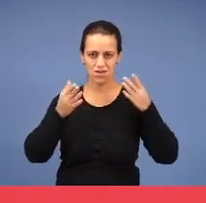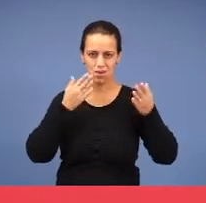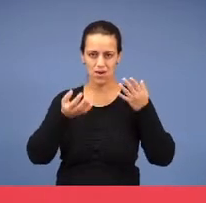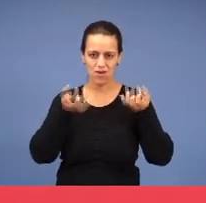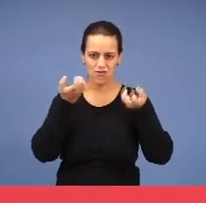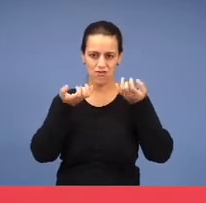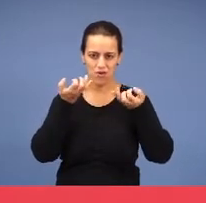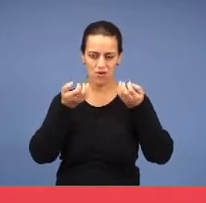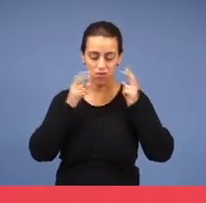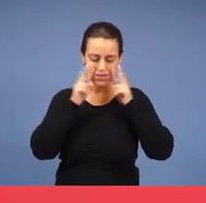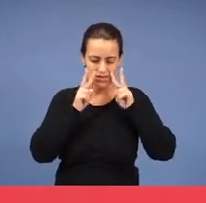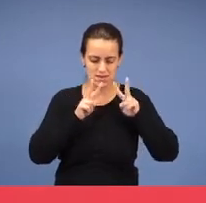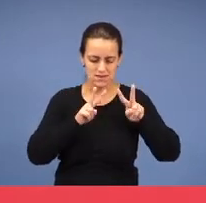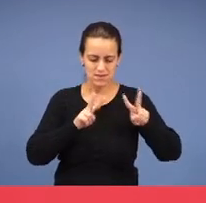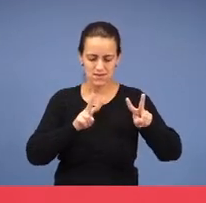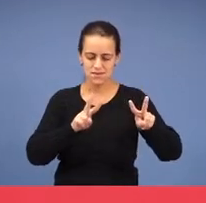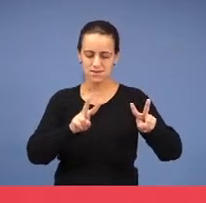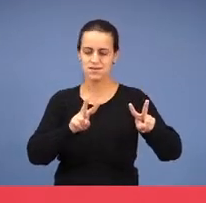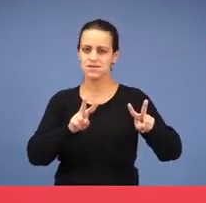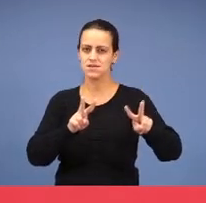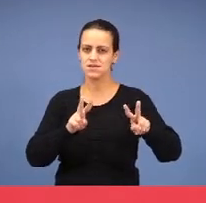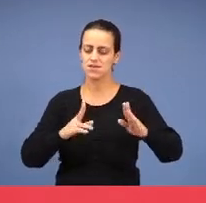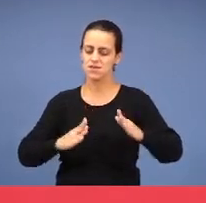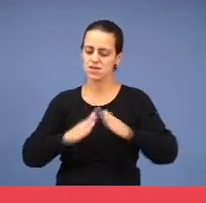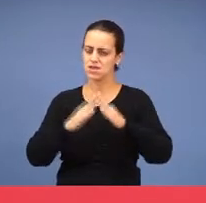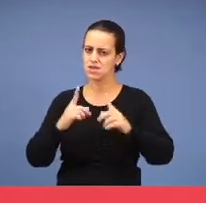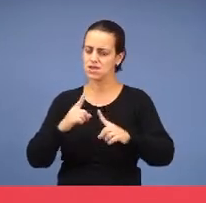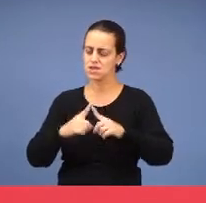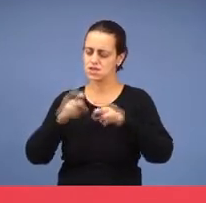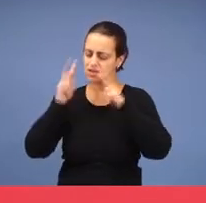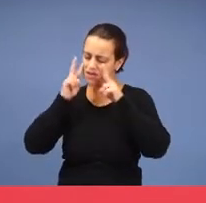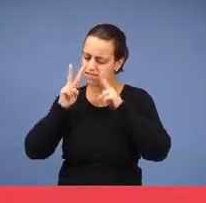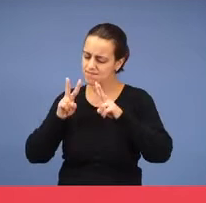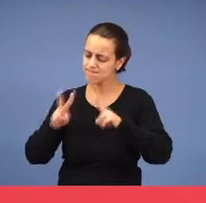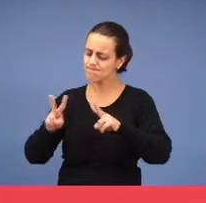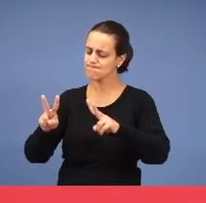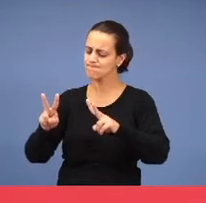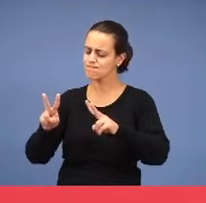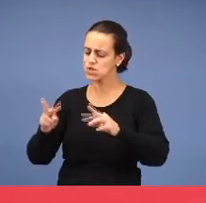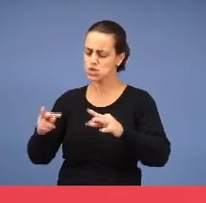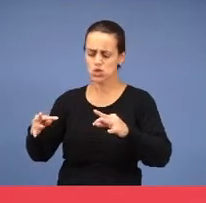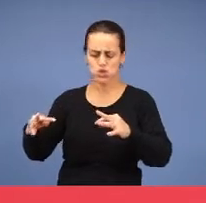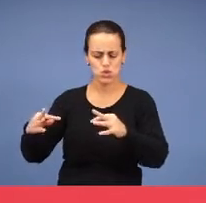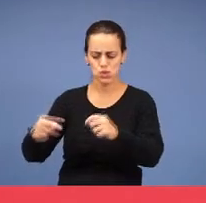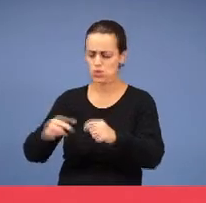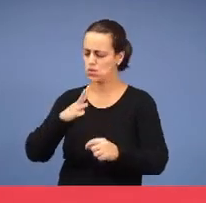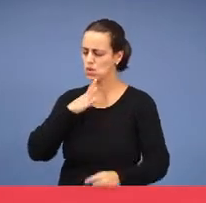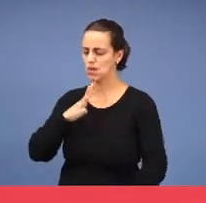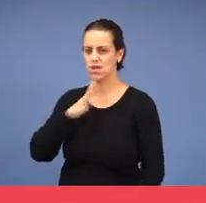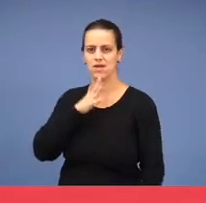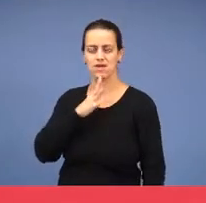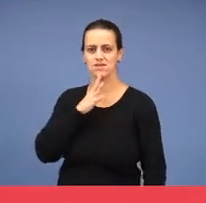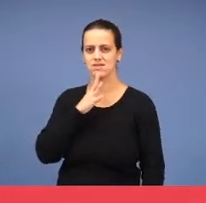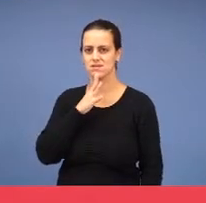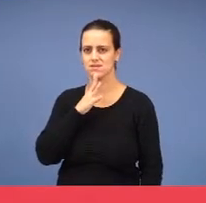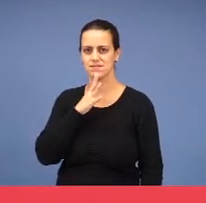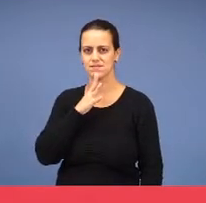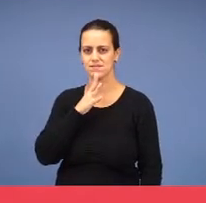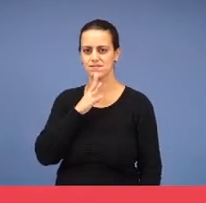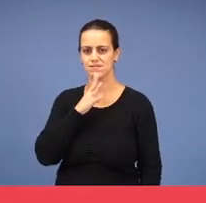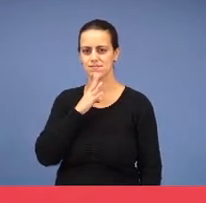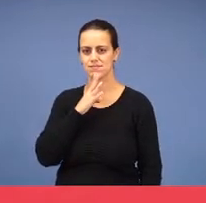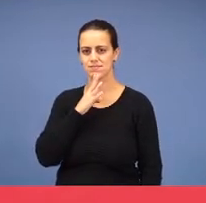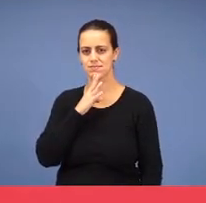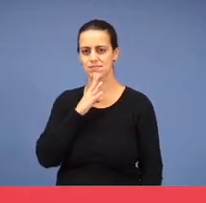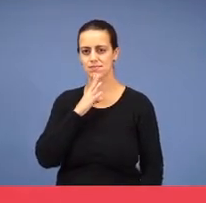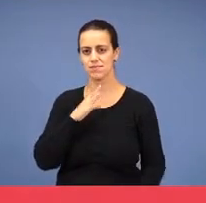lá no corpo, dentro do corpo. Ele enxerga tudo que está se passando dentro do corpo. Aí, nós vamos fazer